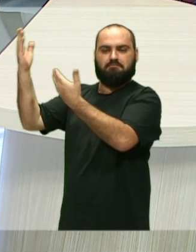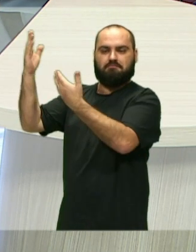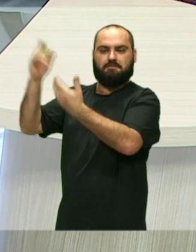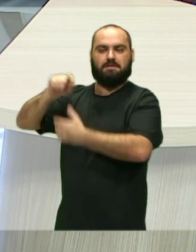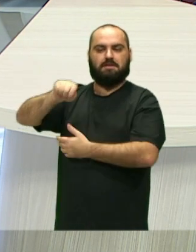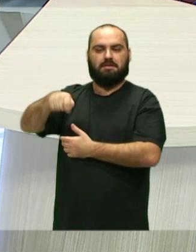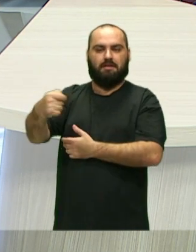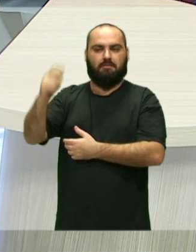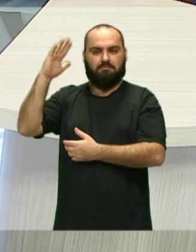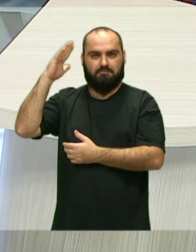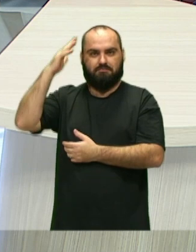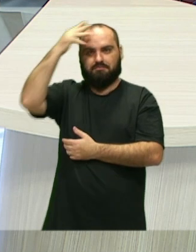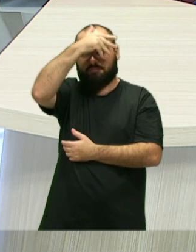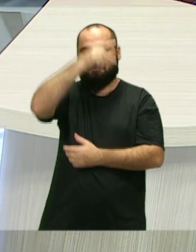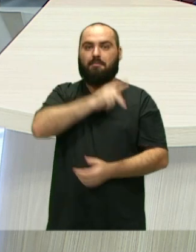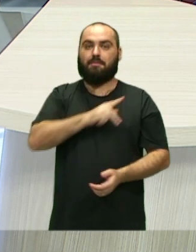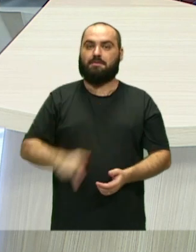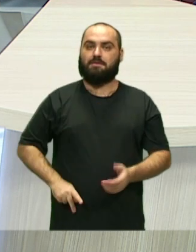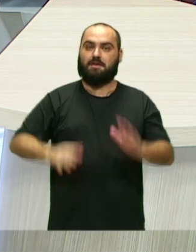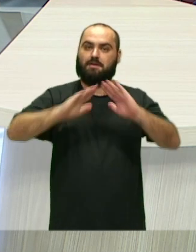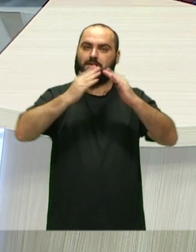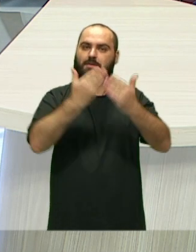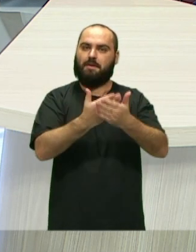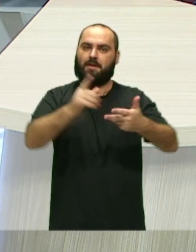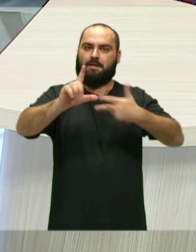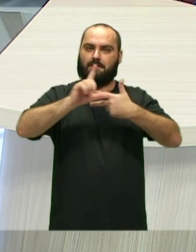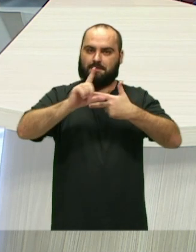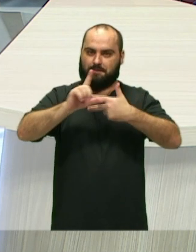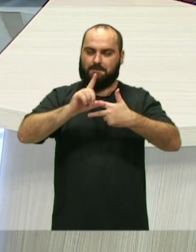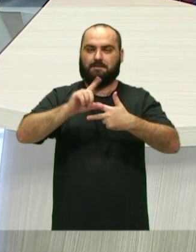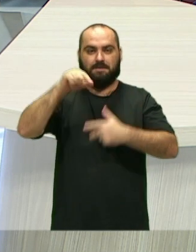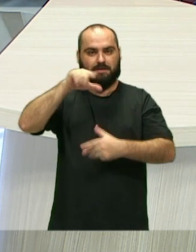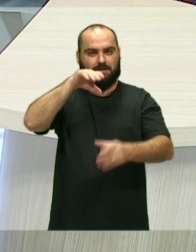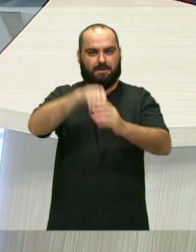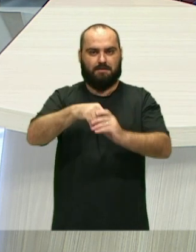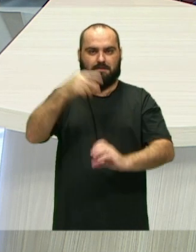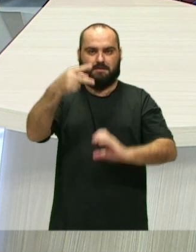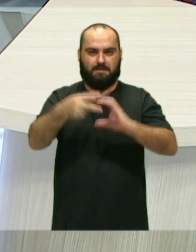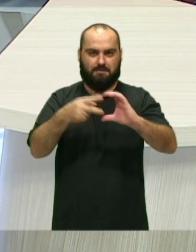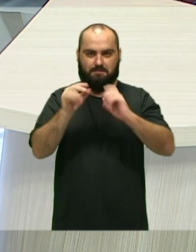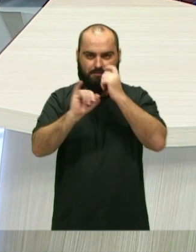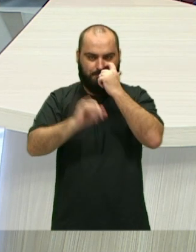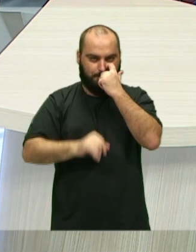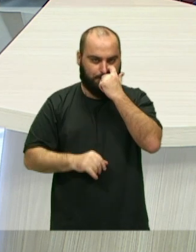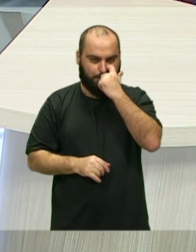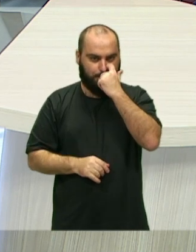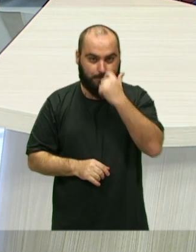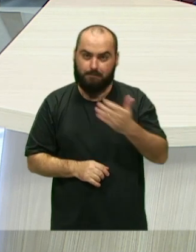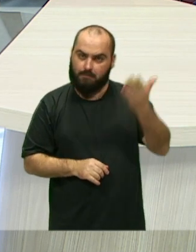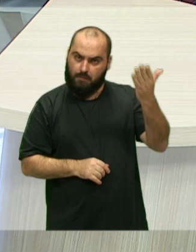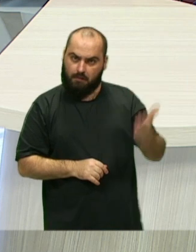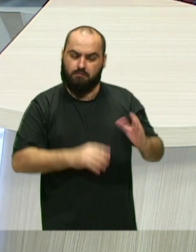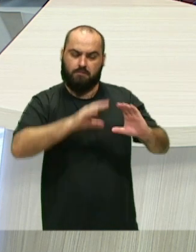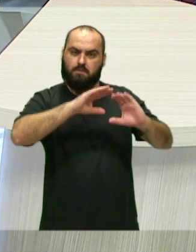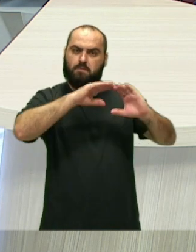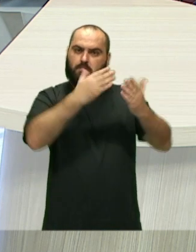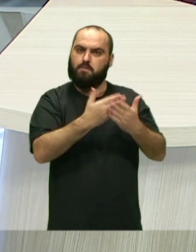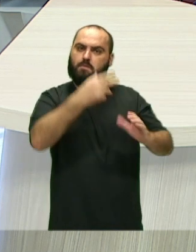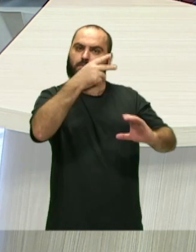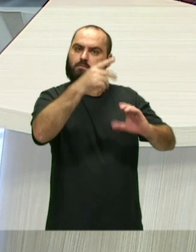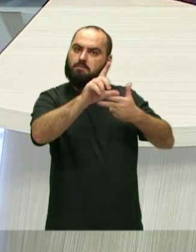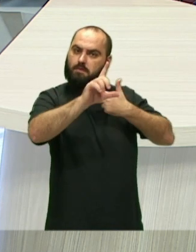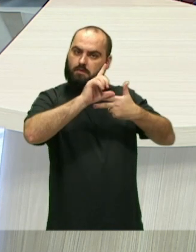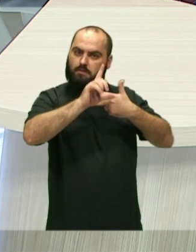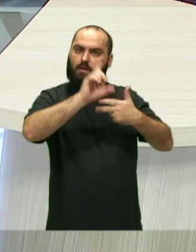presidente da escola do Legislativo Vereadora Maria Rosa Heleno chute a escola do Legislativo é responsável pelo